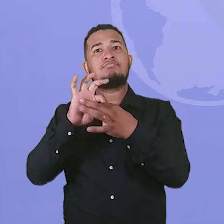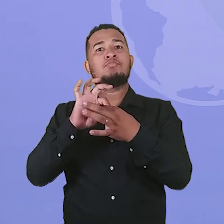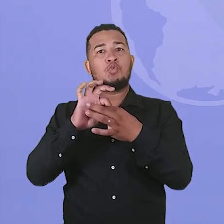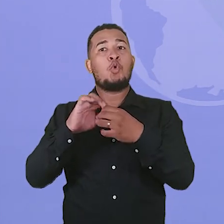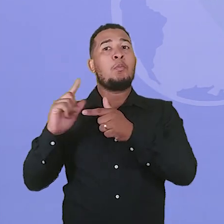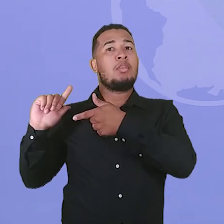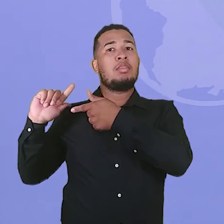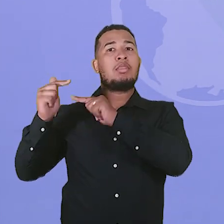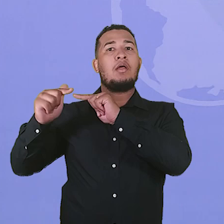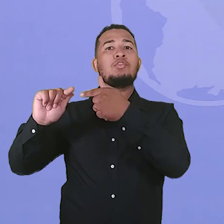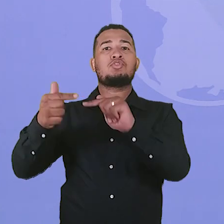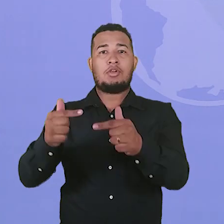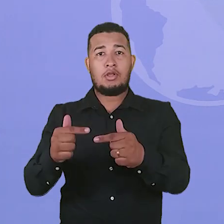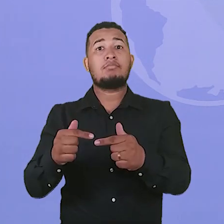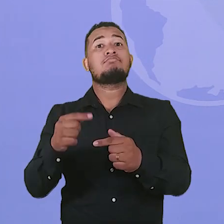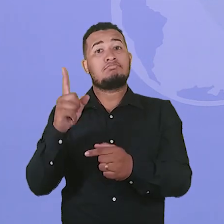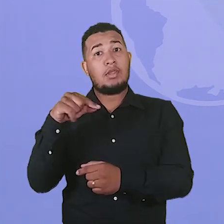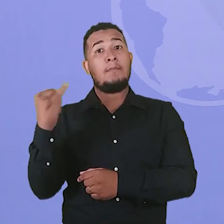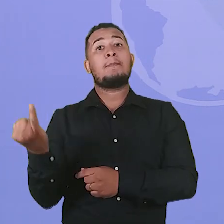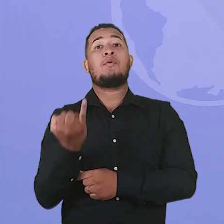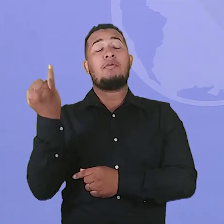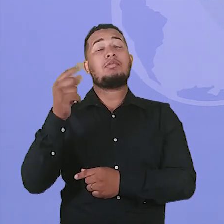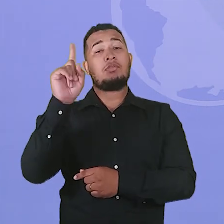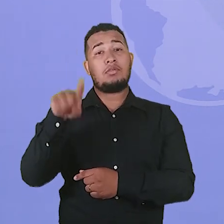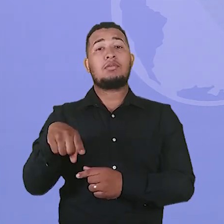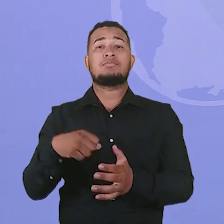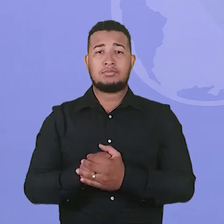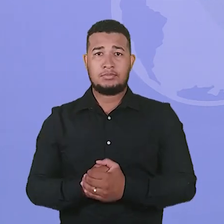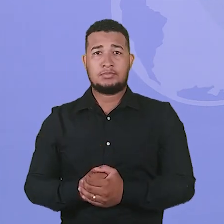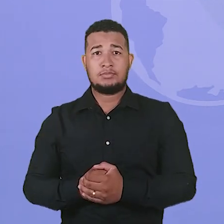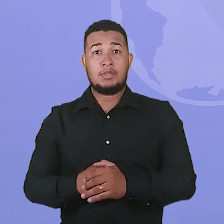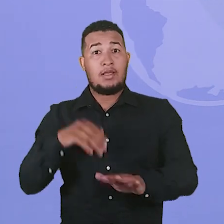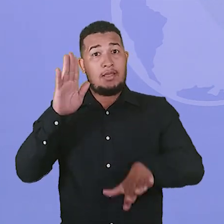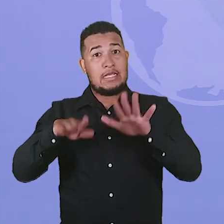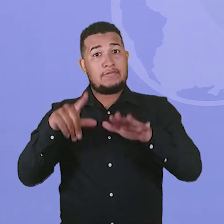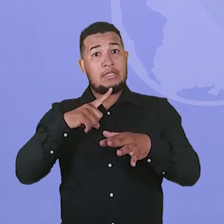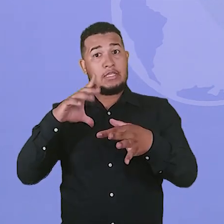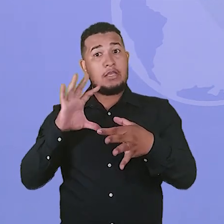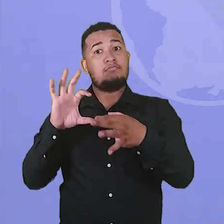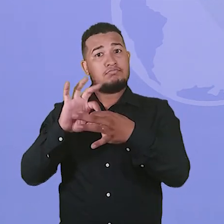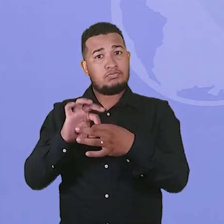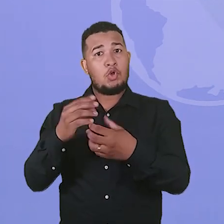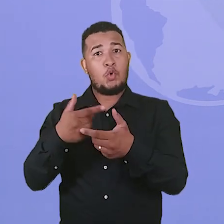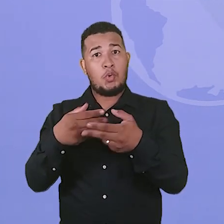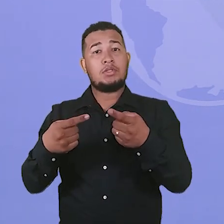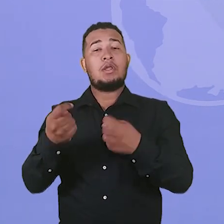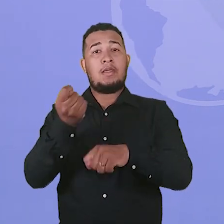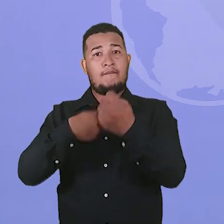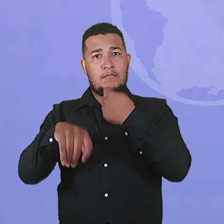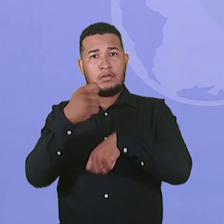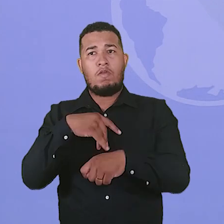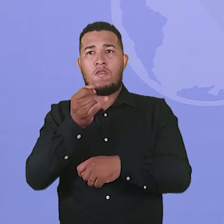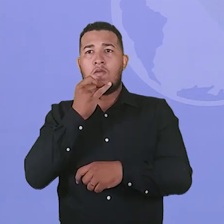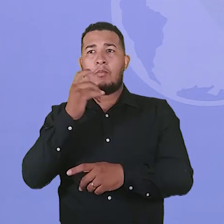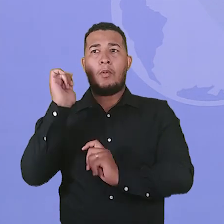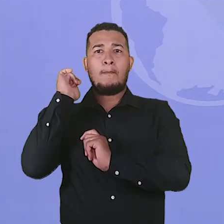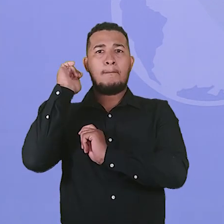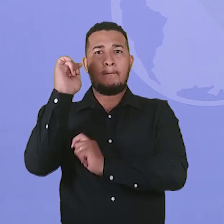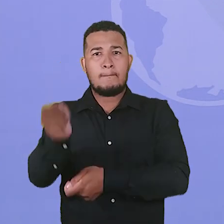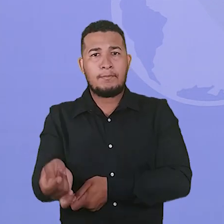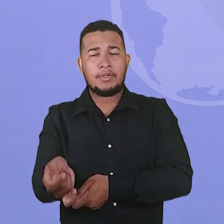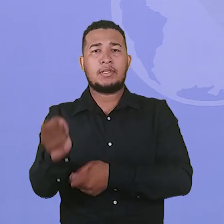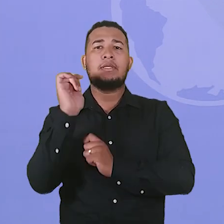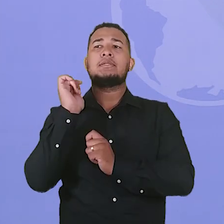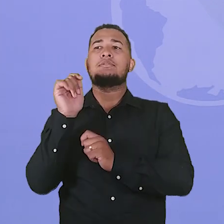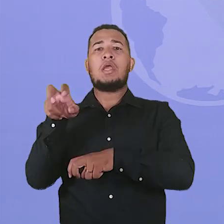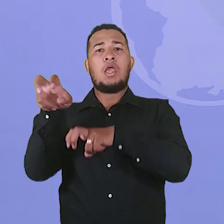saber tradicional que é importante, né? E muitas vezes ligado a práticas econômicas, como a pesca, a